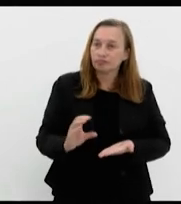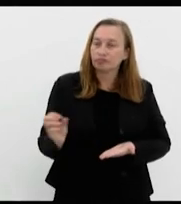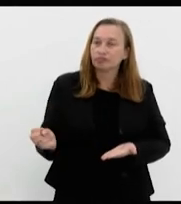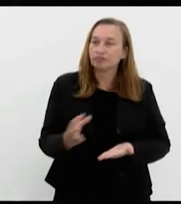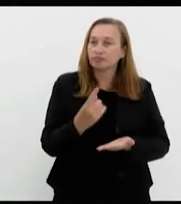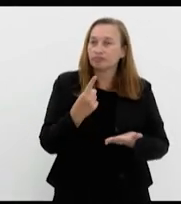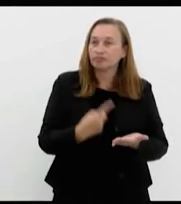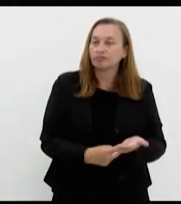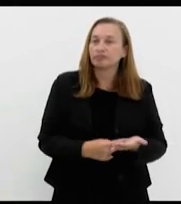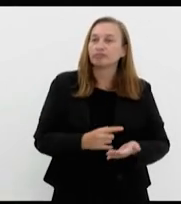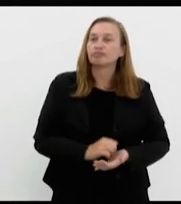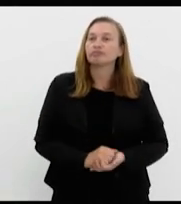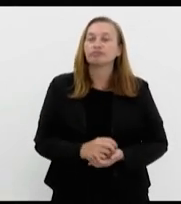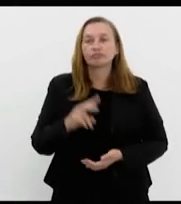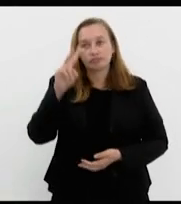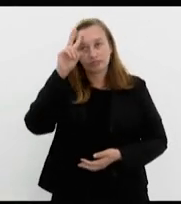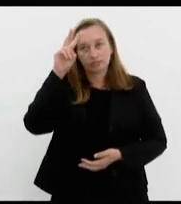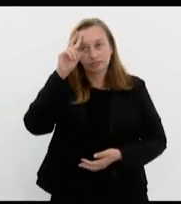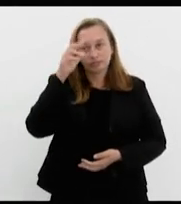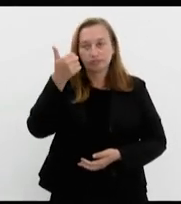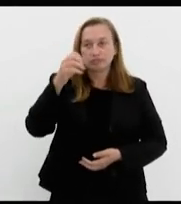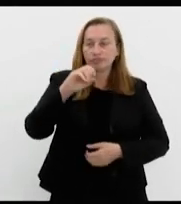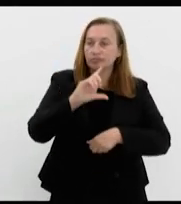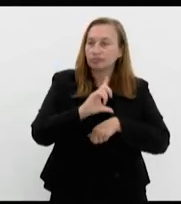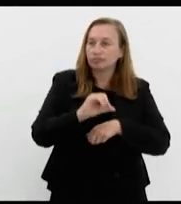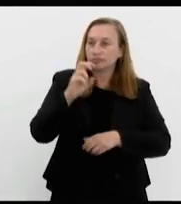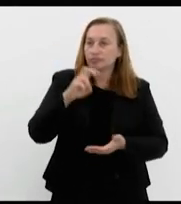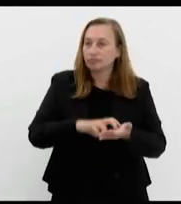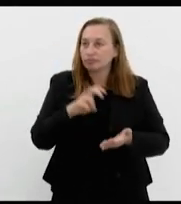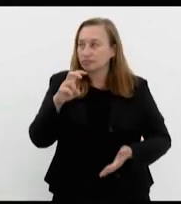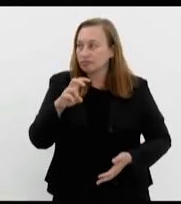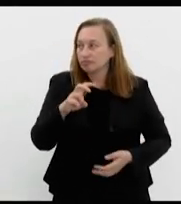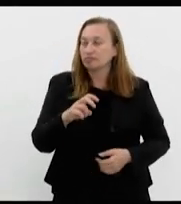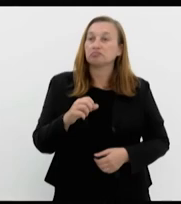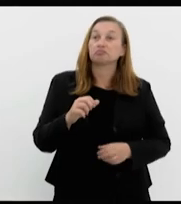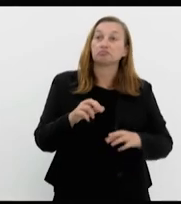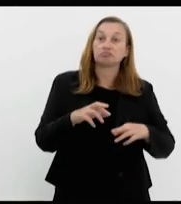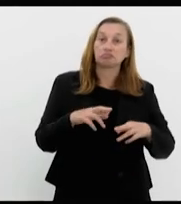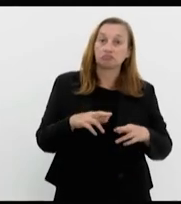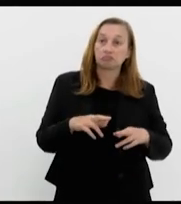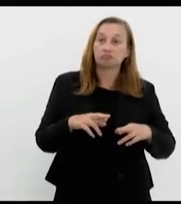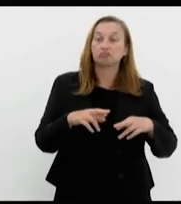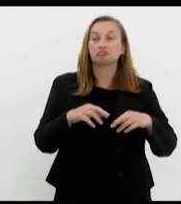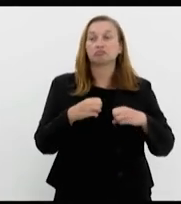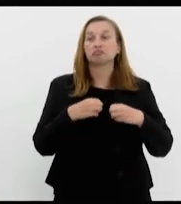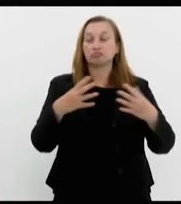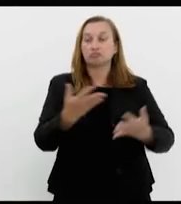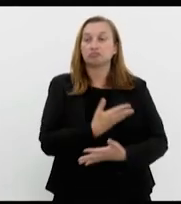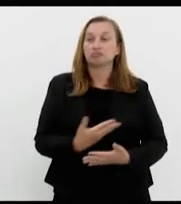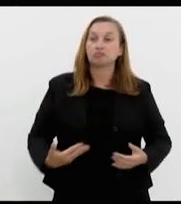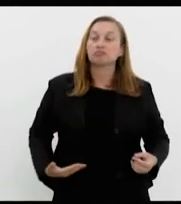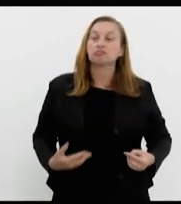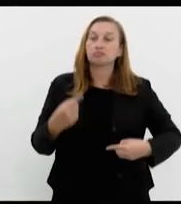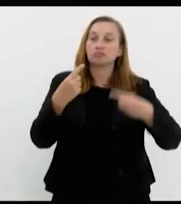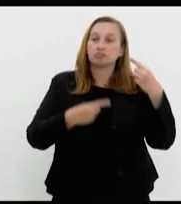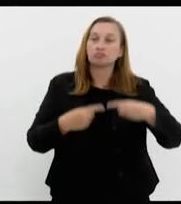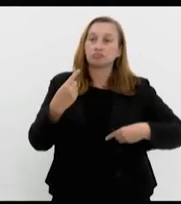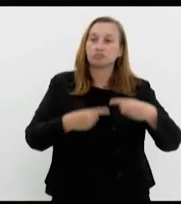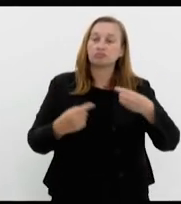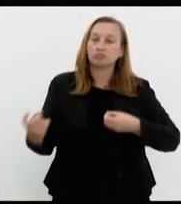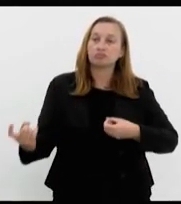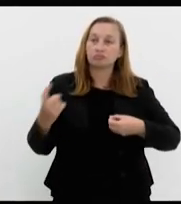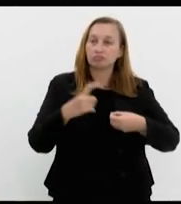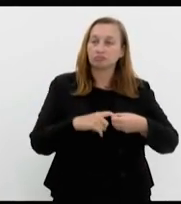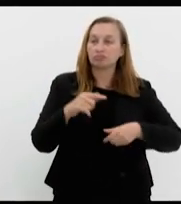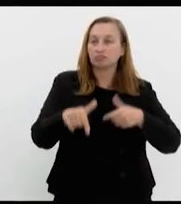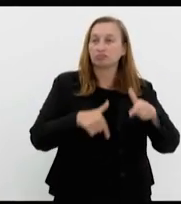fazer aqui, na segunda-feira, 10 horas da manhã, uma audiência pública para discutir a retomada dos empregos na